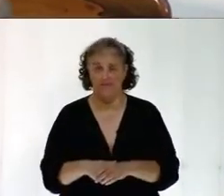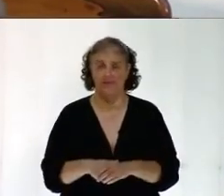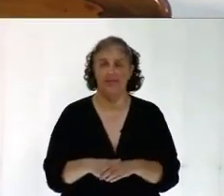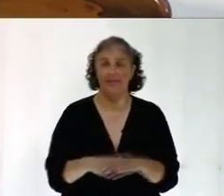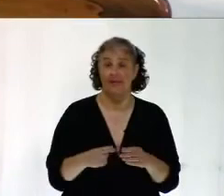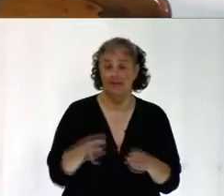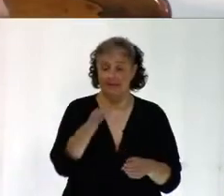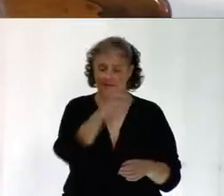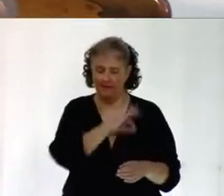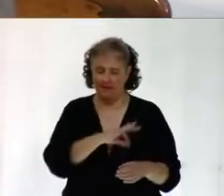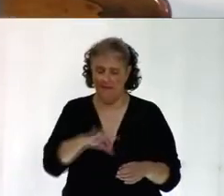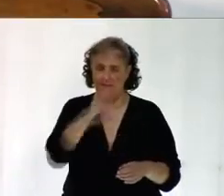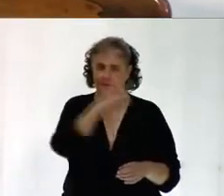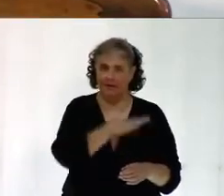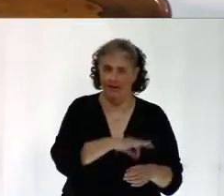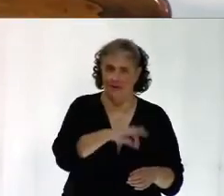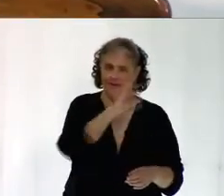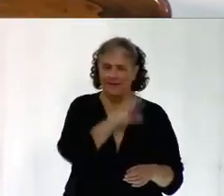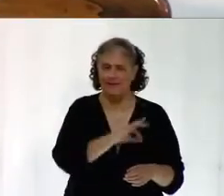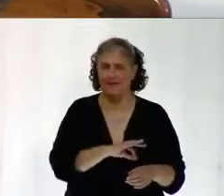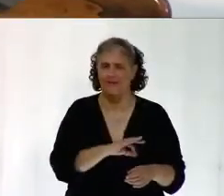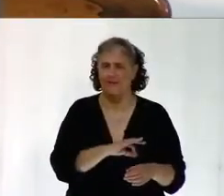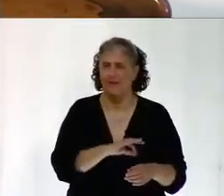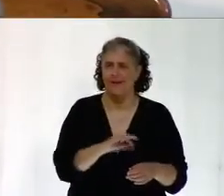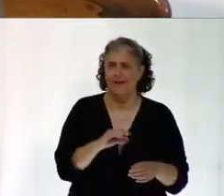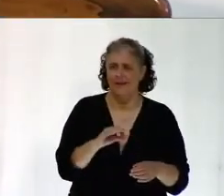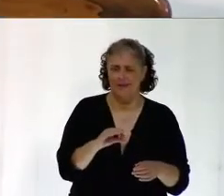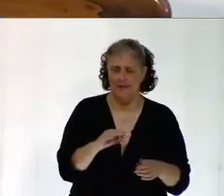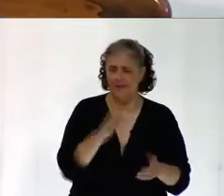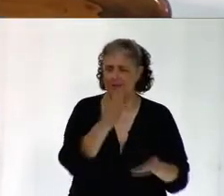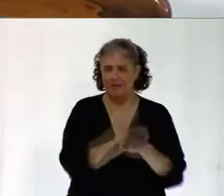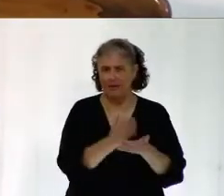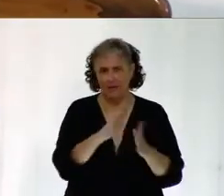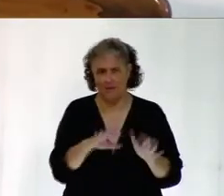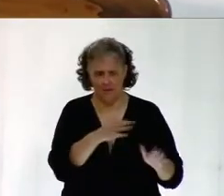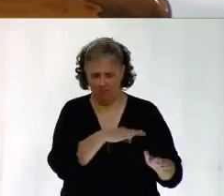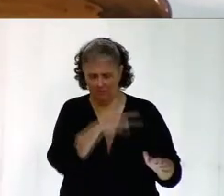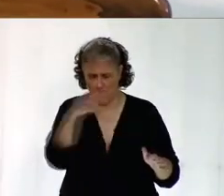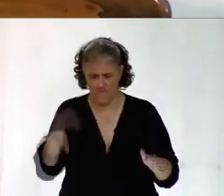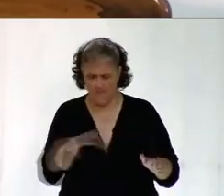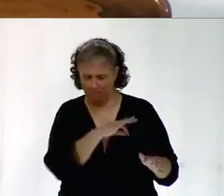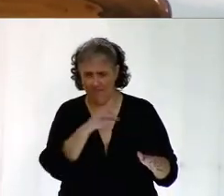entendendo o senhor me deu isso para fazer e eu vou fazer isso